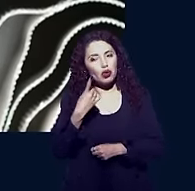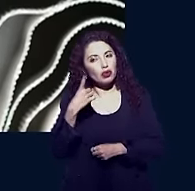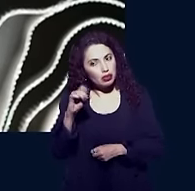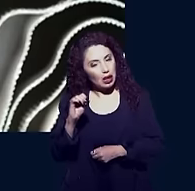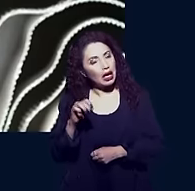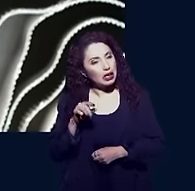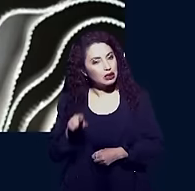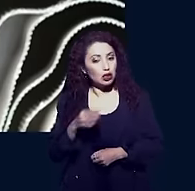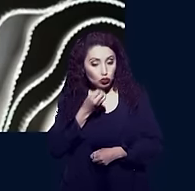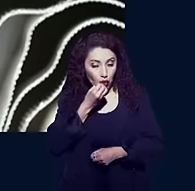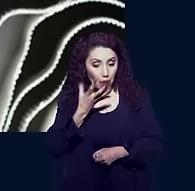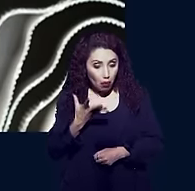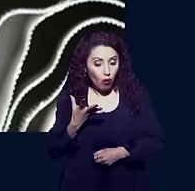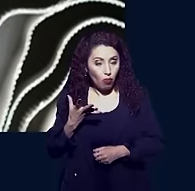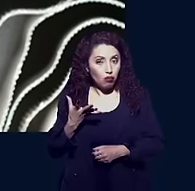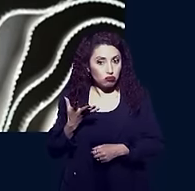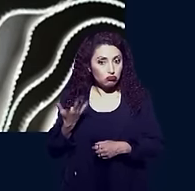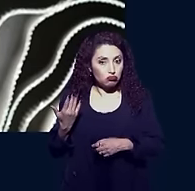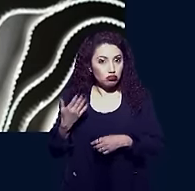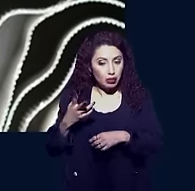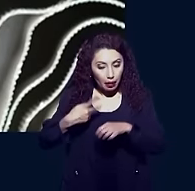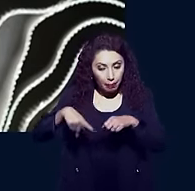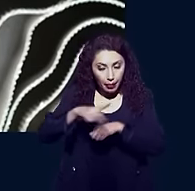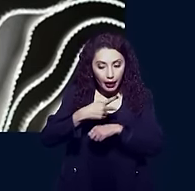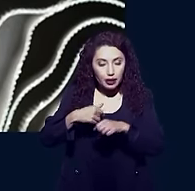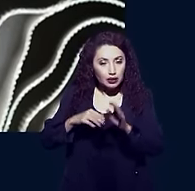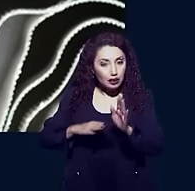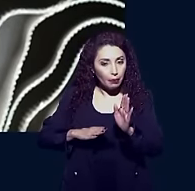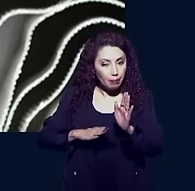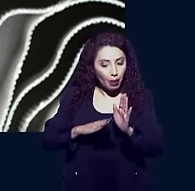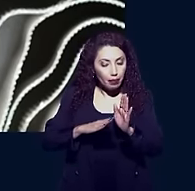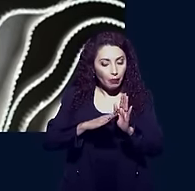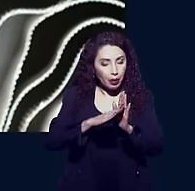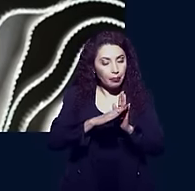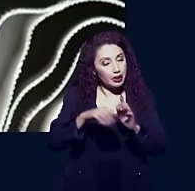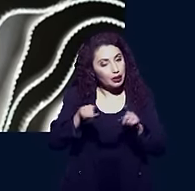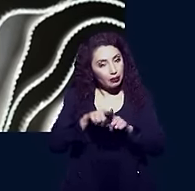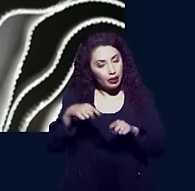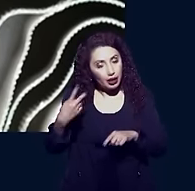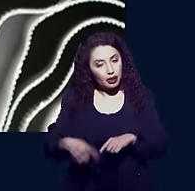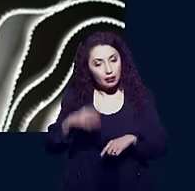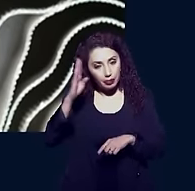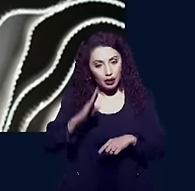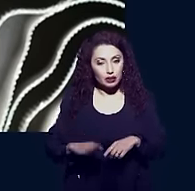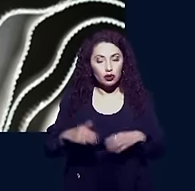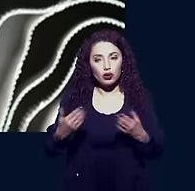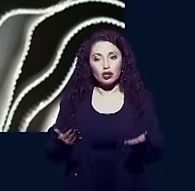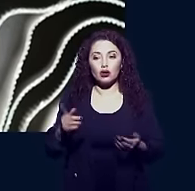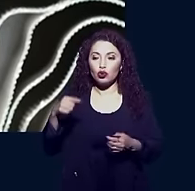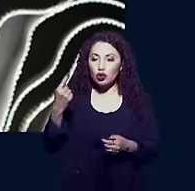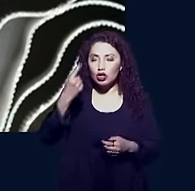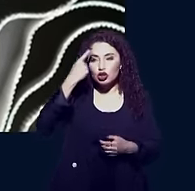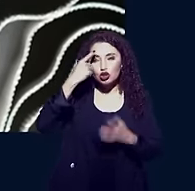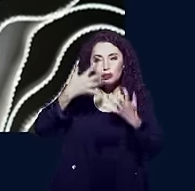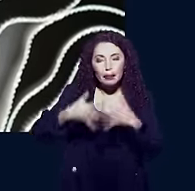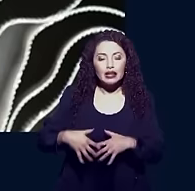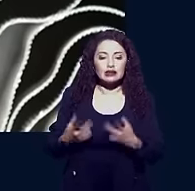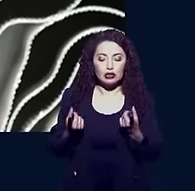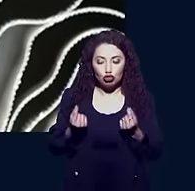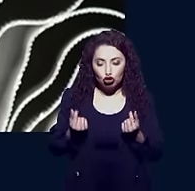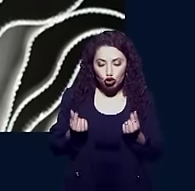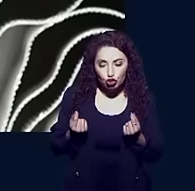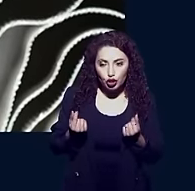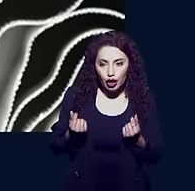e para Brasil eh quando a gente pensa por exemplo moedas eh e